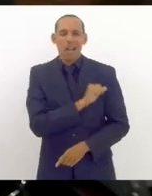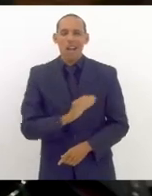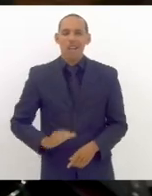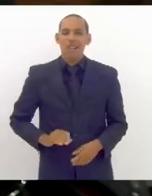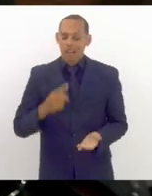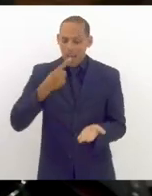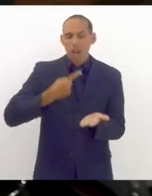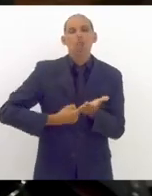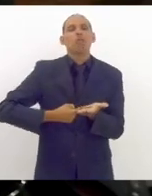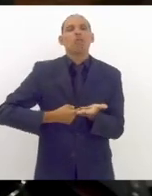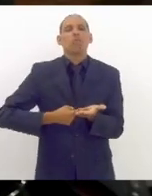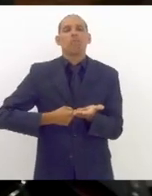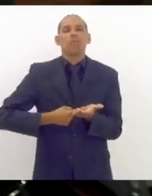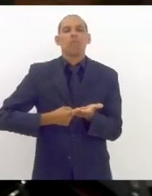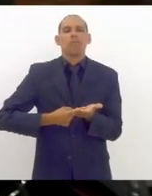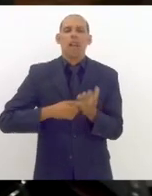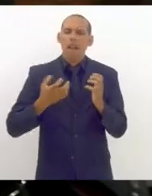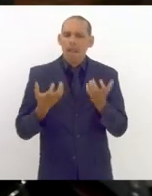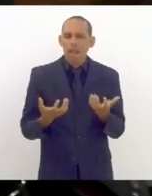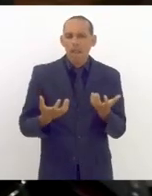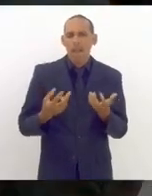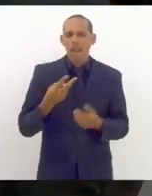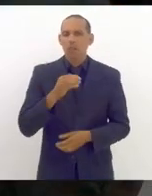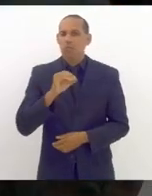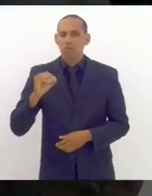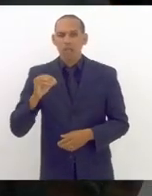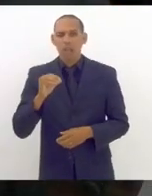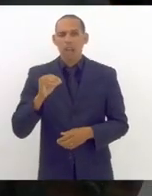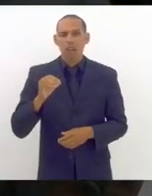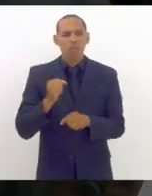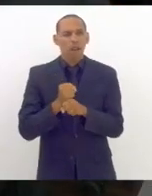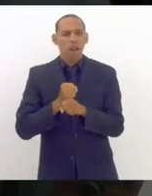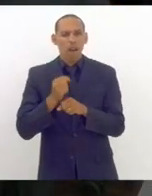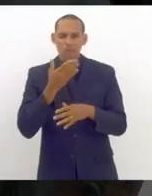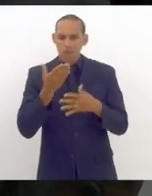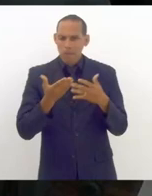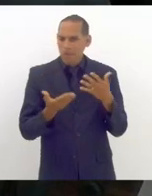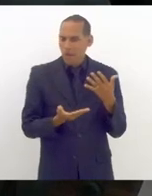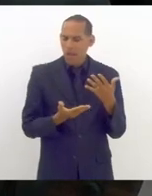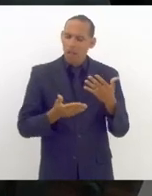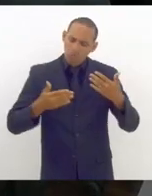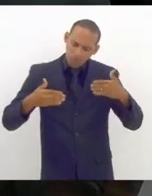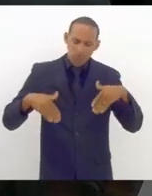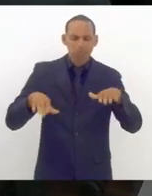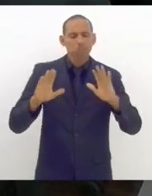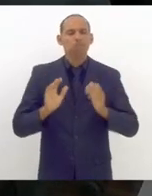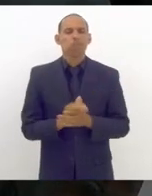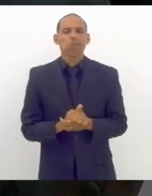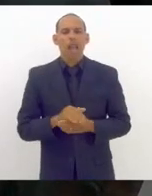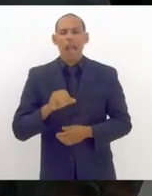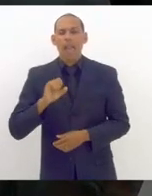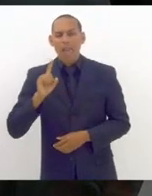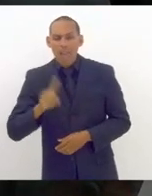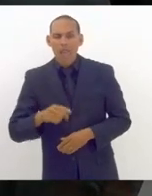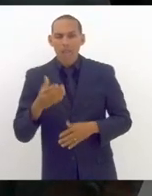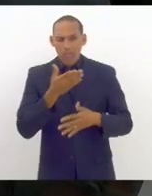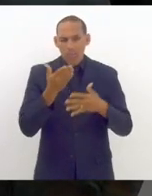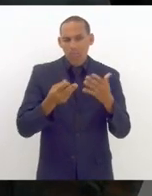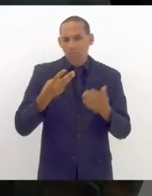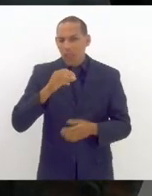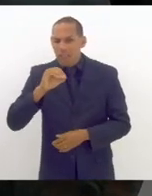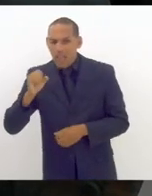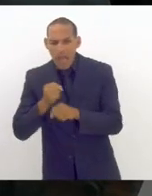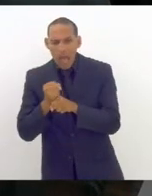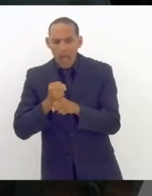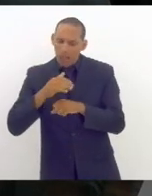quiser passar lá em 200 anos deputados Chico Machado parcelamos e 200 Se for para parcelar em 300